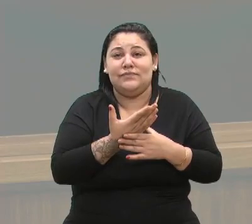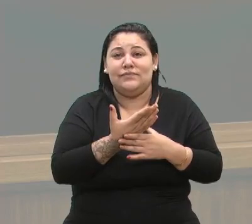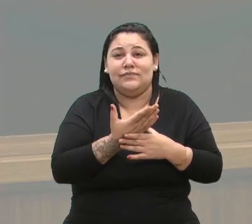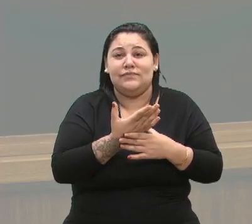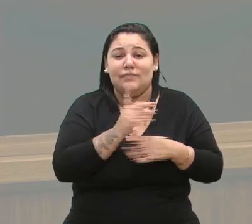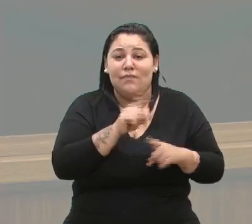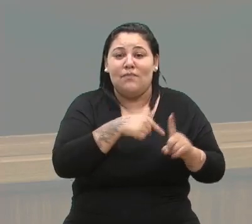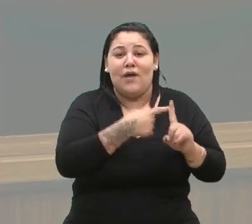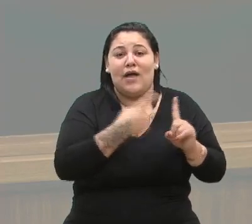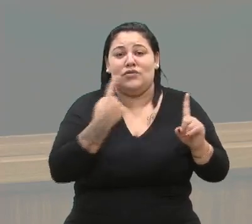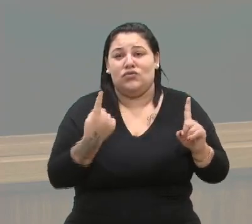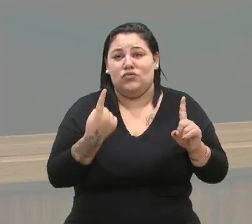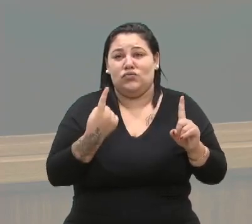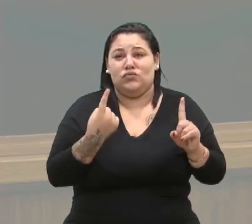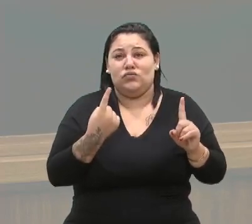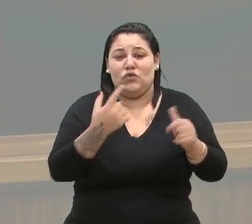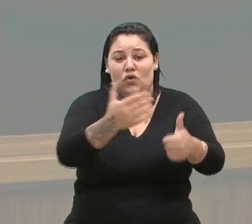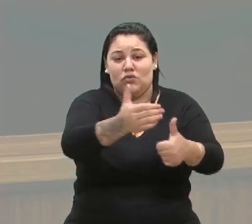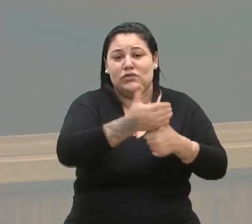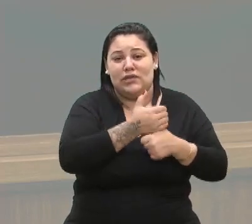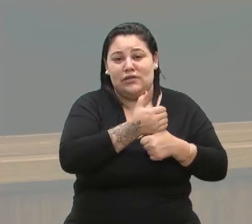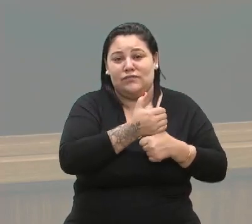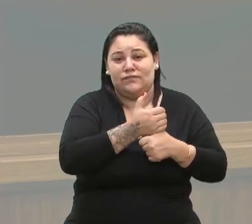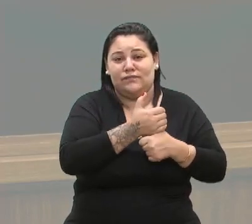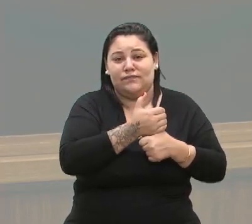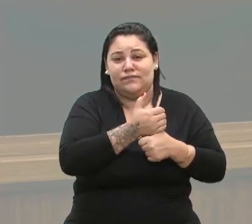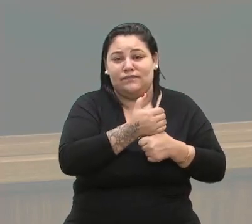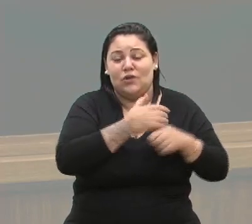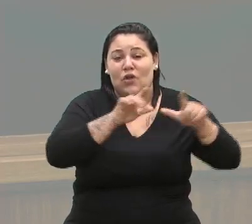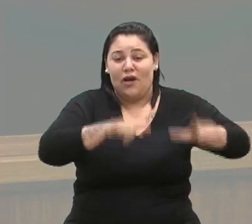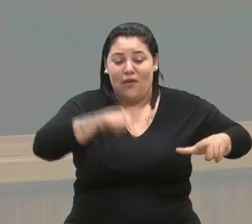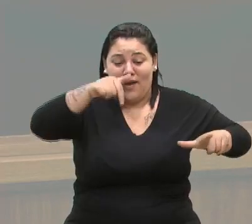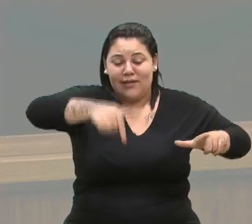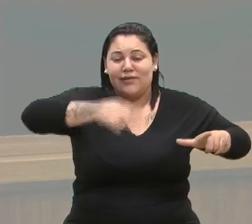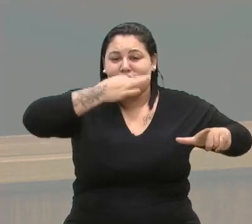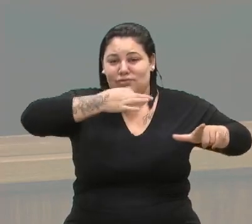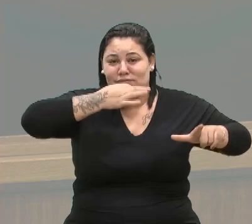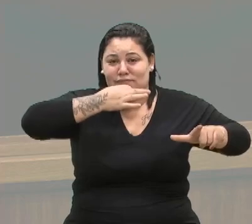mais um conselho tutelar na nossa cidade. Nossa cidade